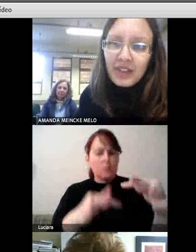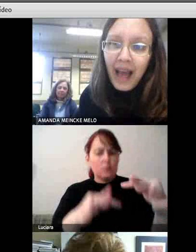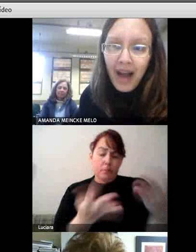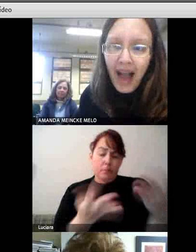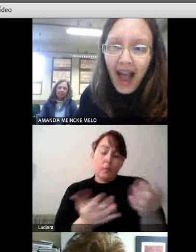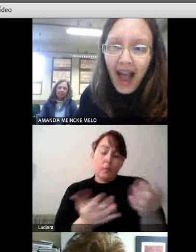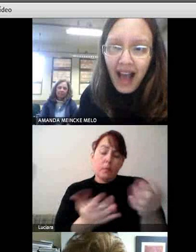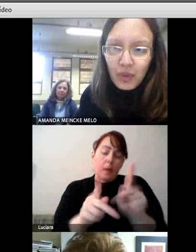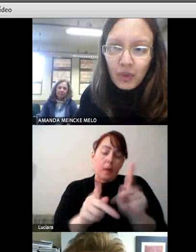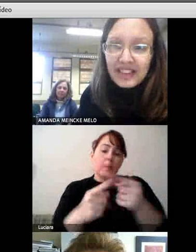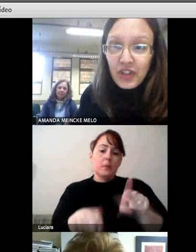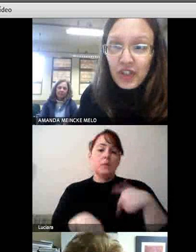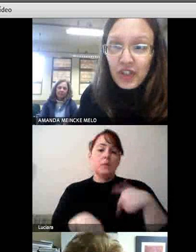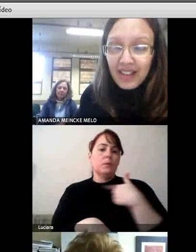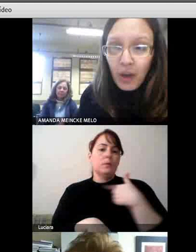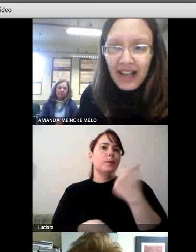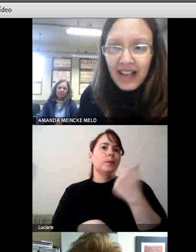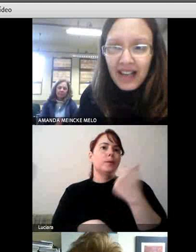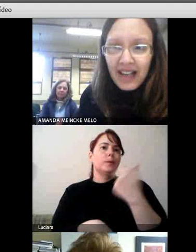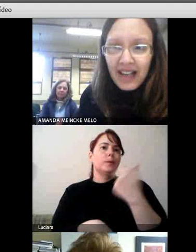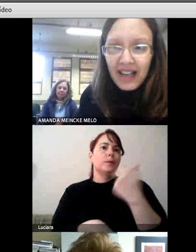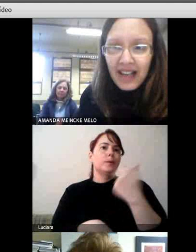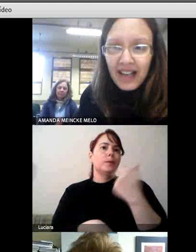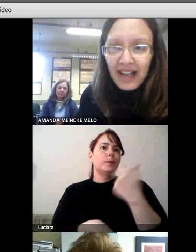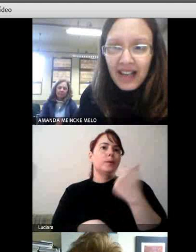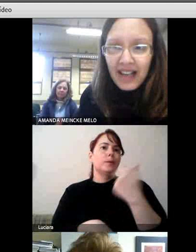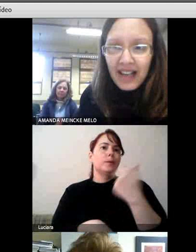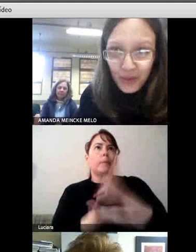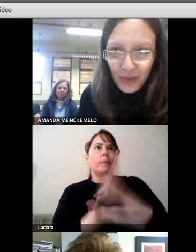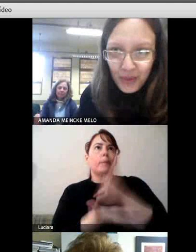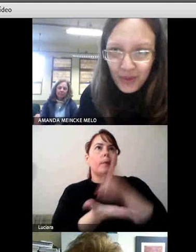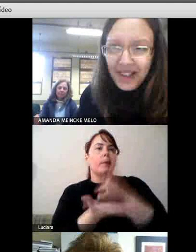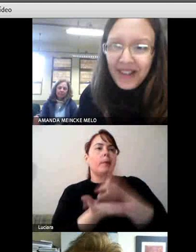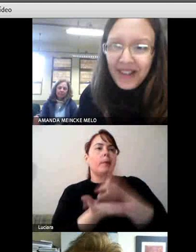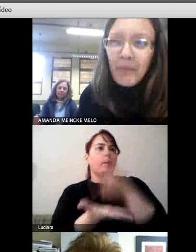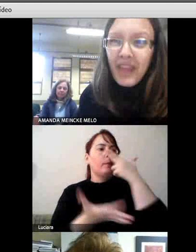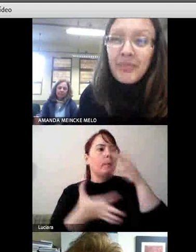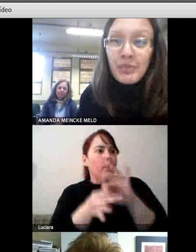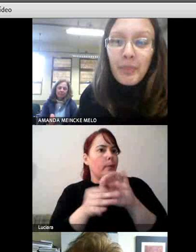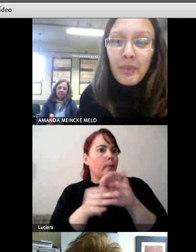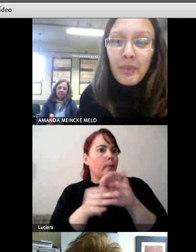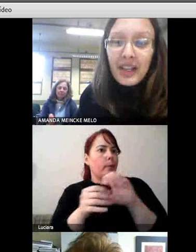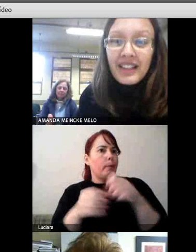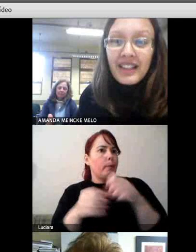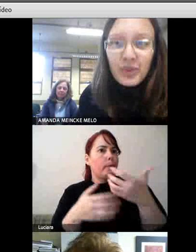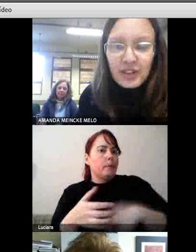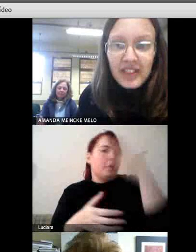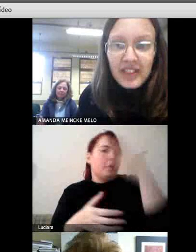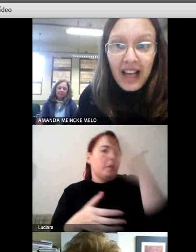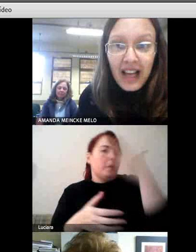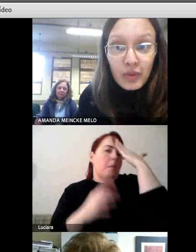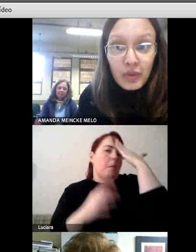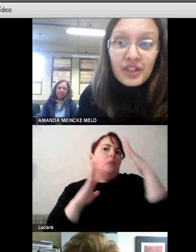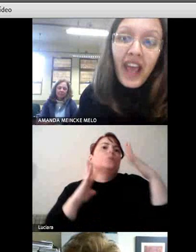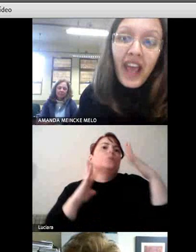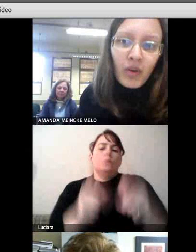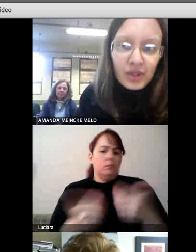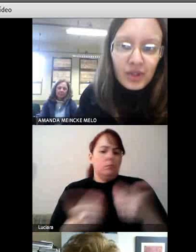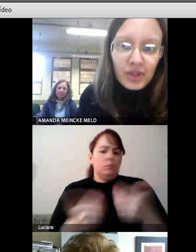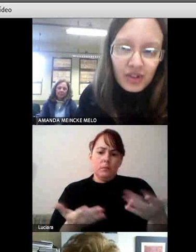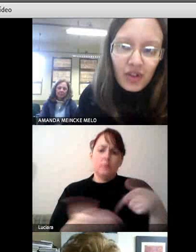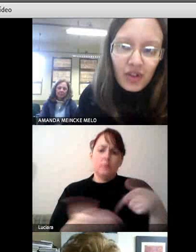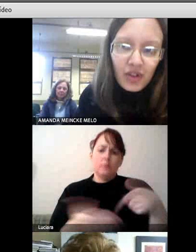estar amarrado ou se sentir na obrigação de saber tudo. Né? Podemos aprender com os nossos alunos e com